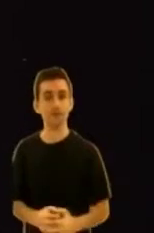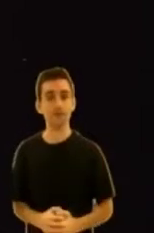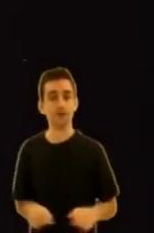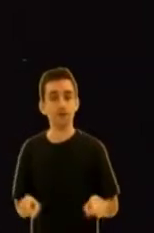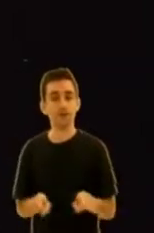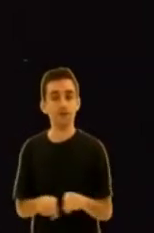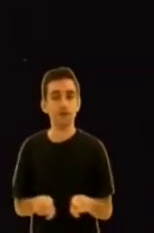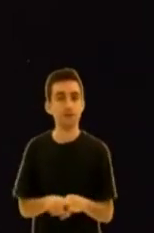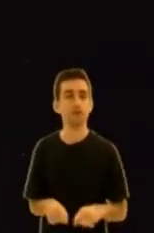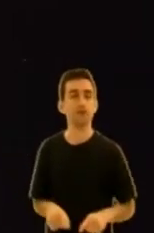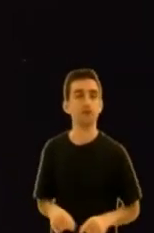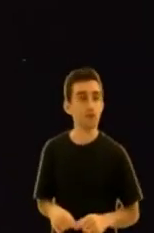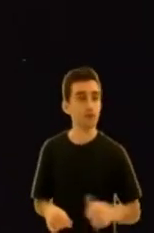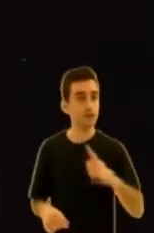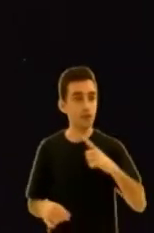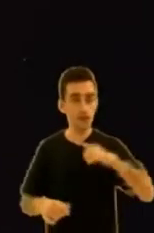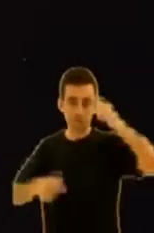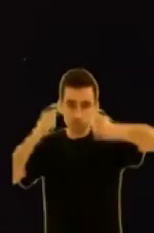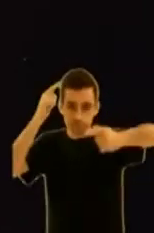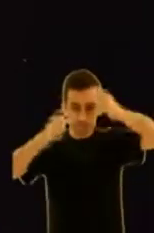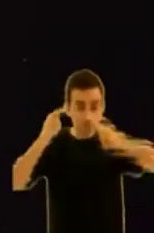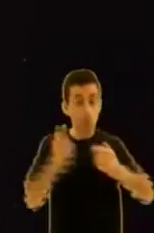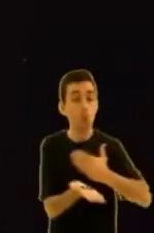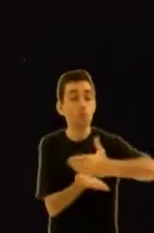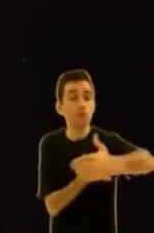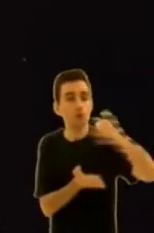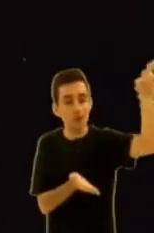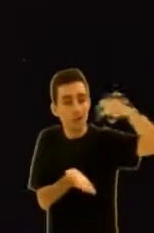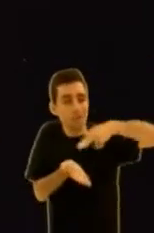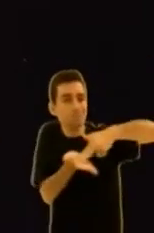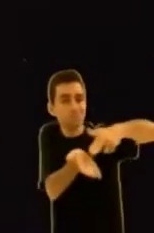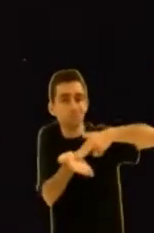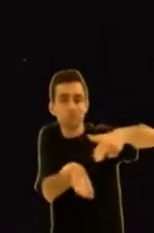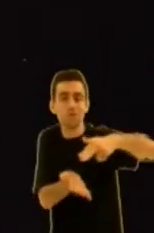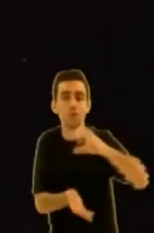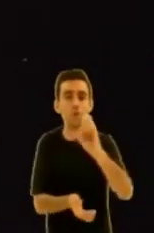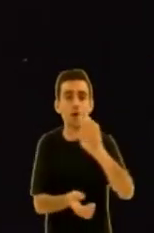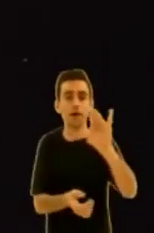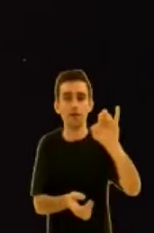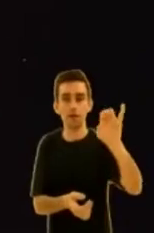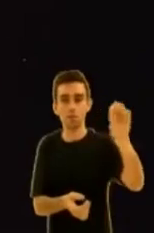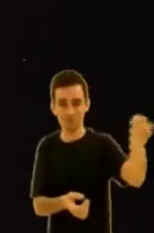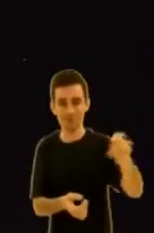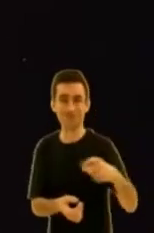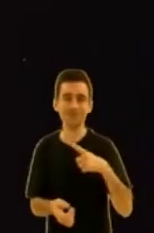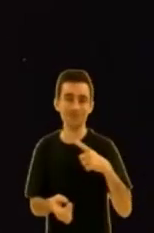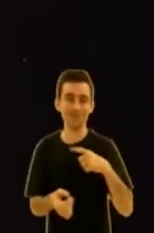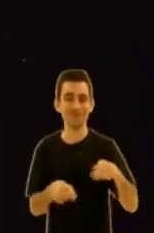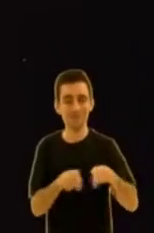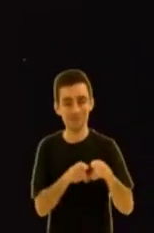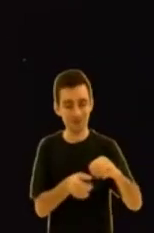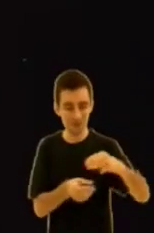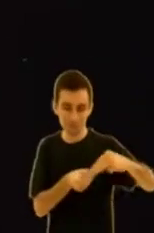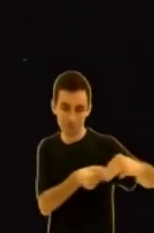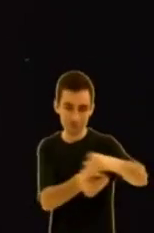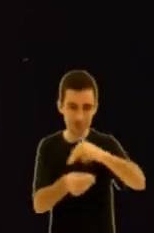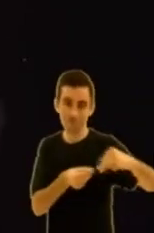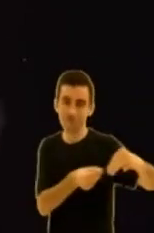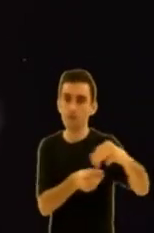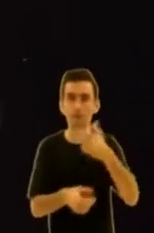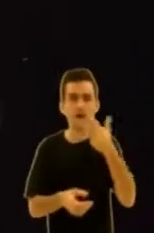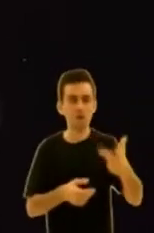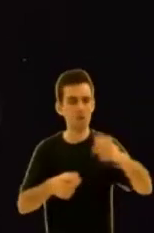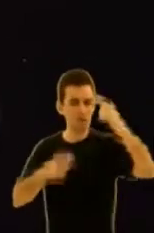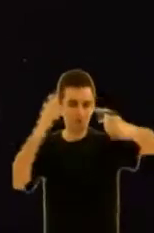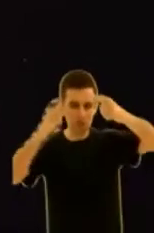passamos a fazer essa gestão diretamente nos Correios, porque havia uma demanda por parte dos municípios de que essa gestão não